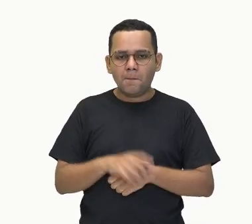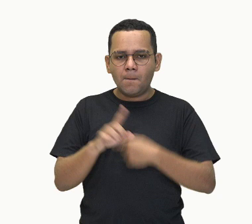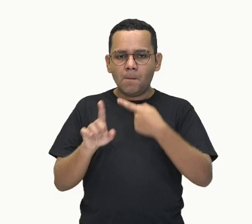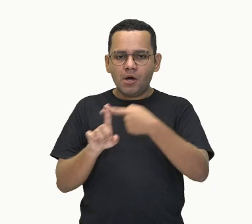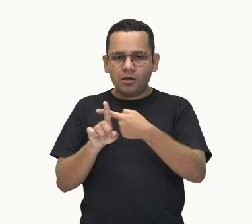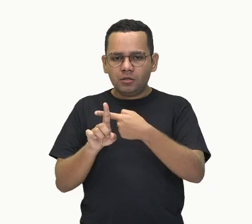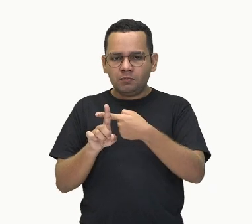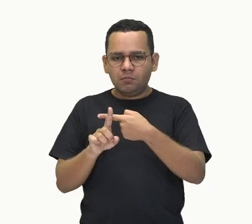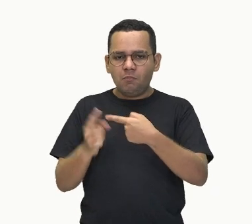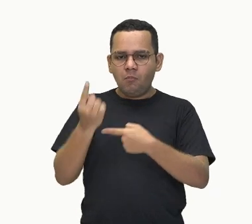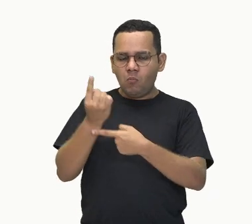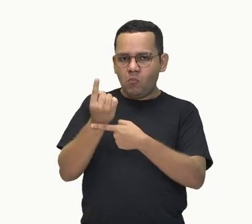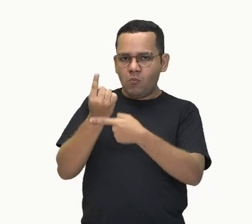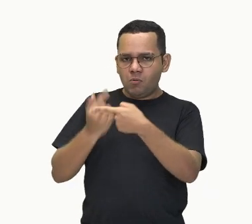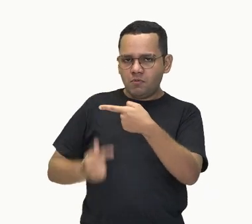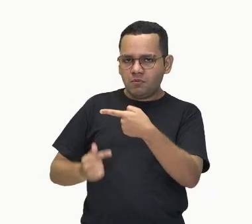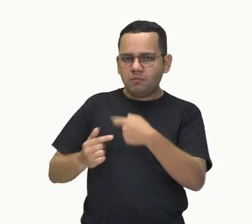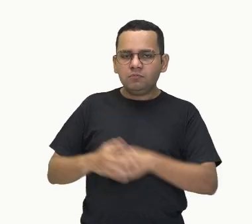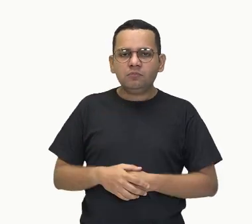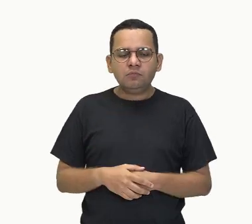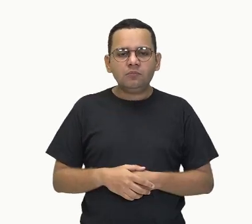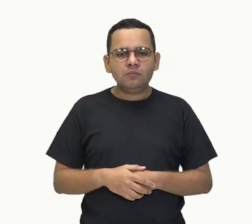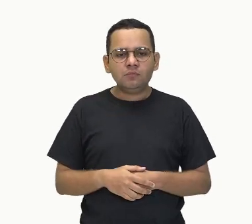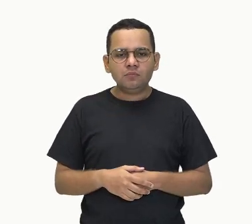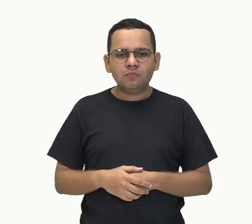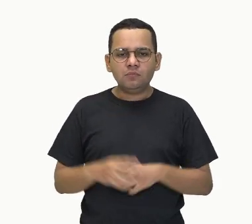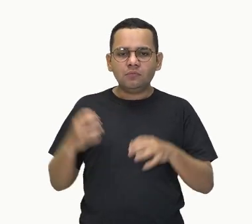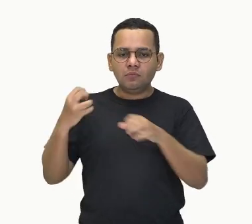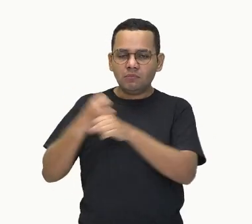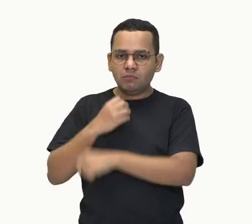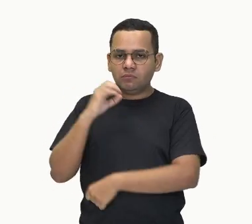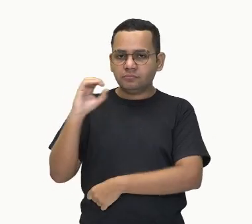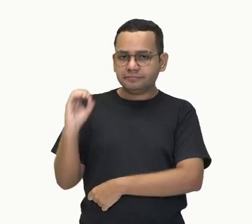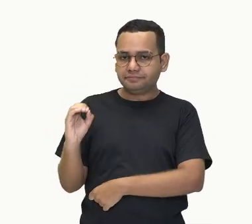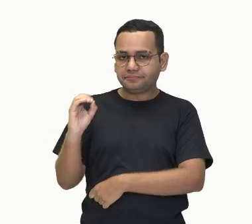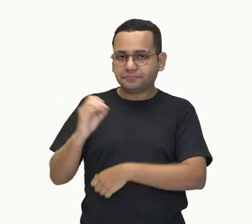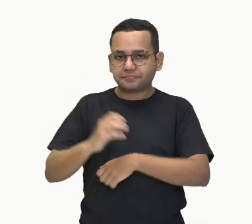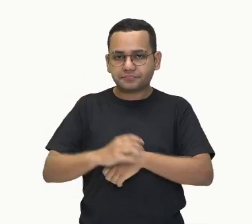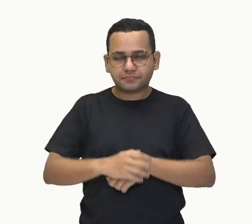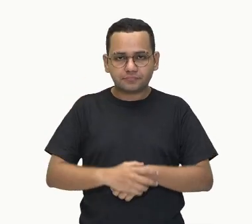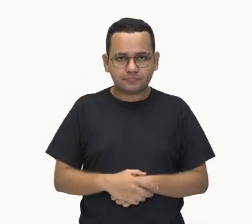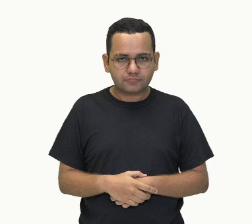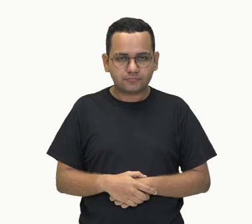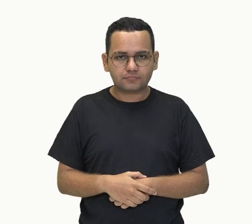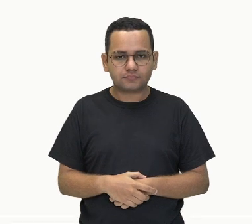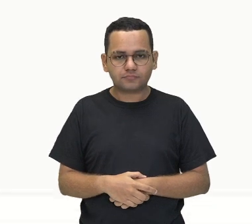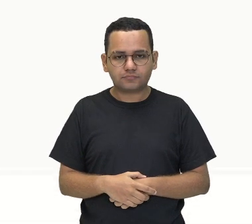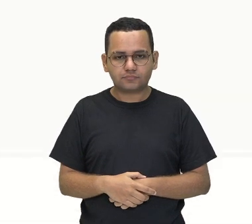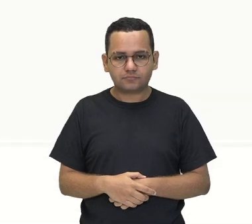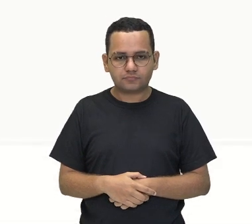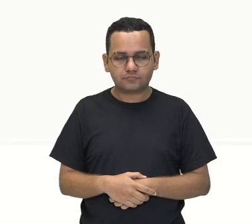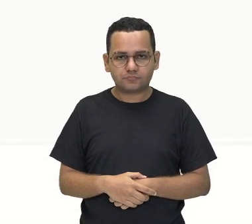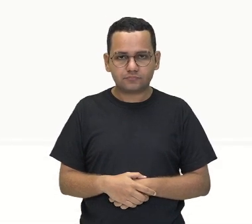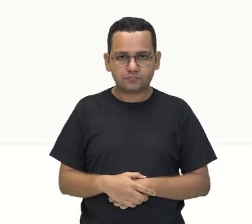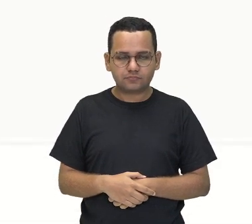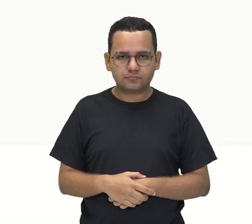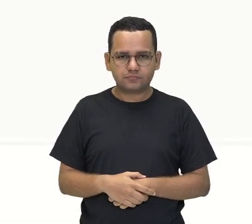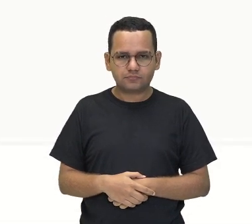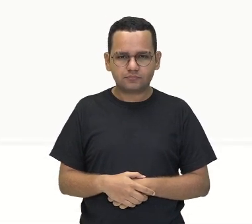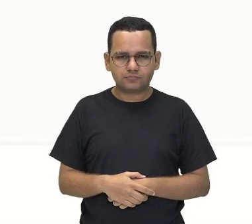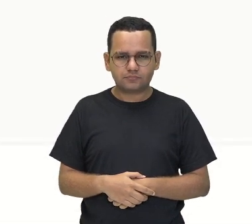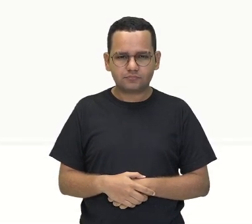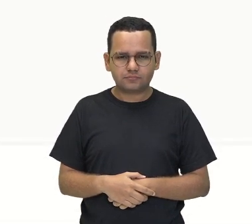Mais 1/7. Tudo isso igual a 0. Tá? Então, eu